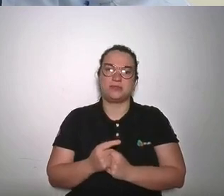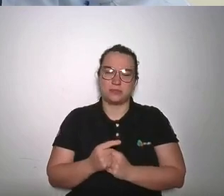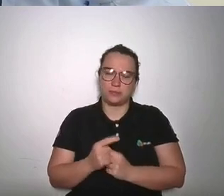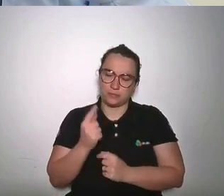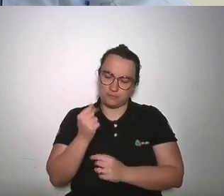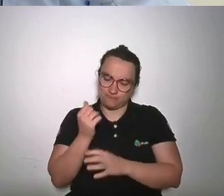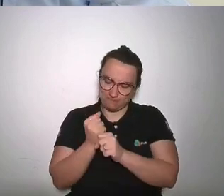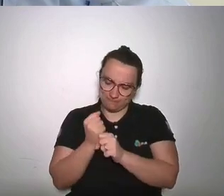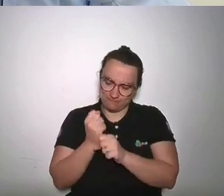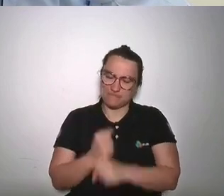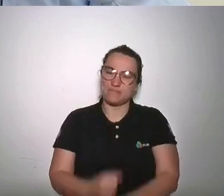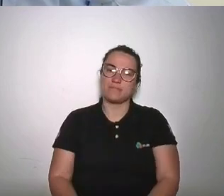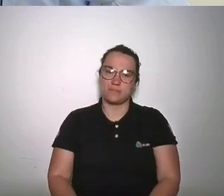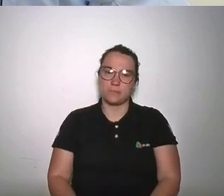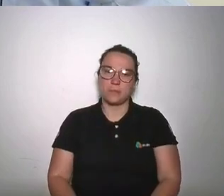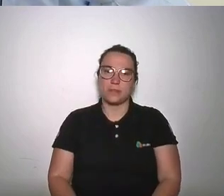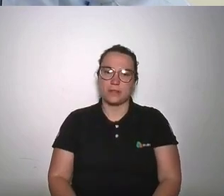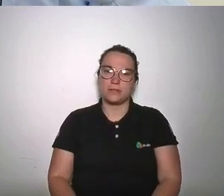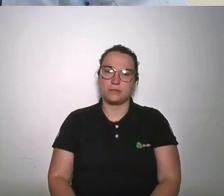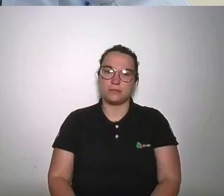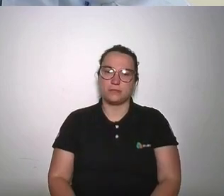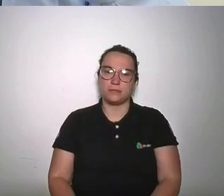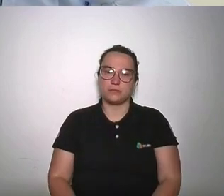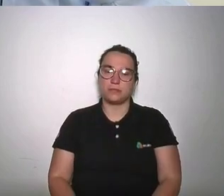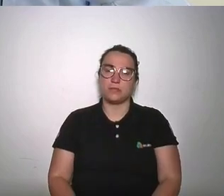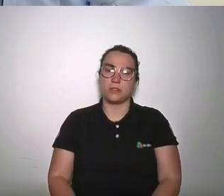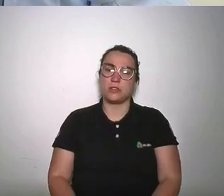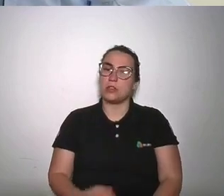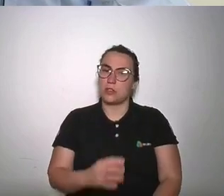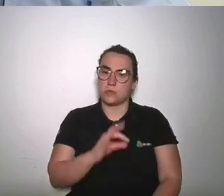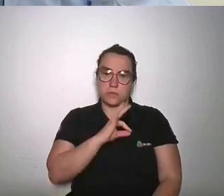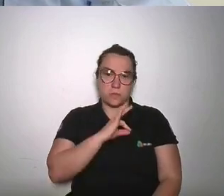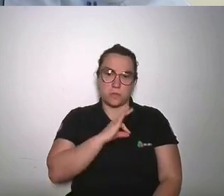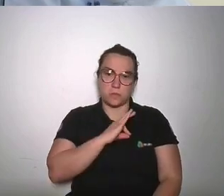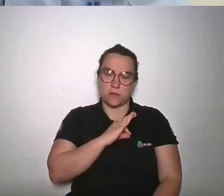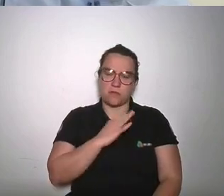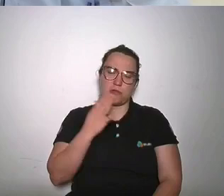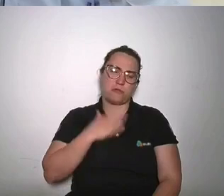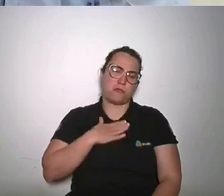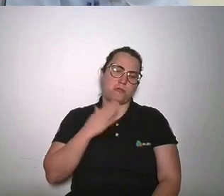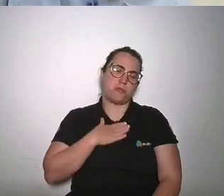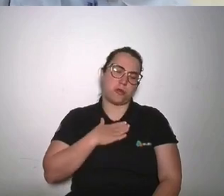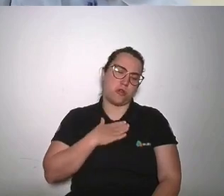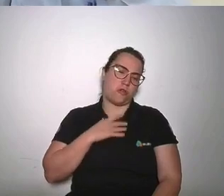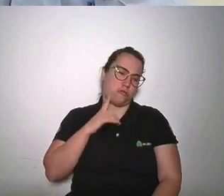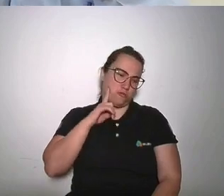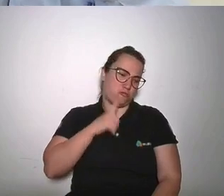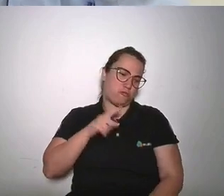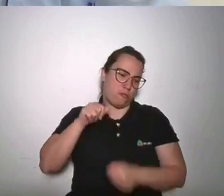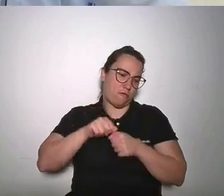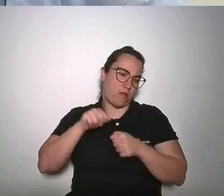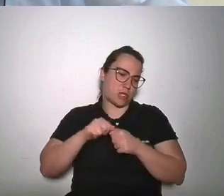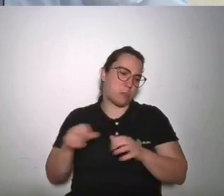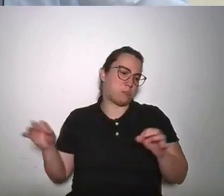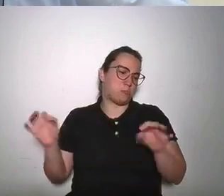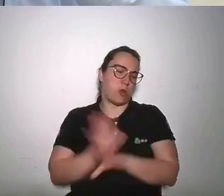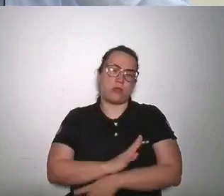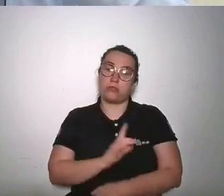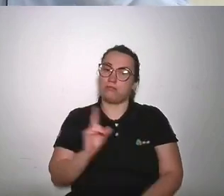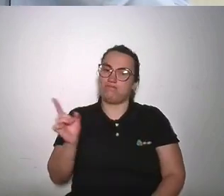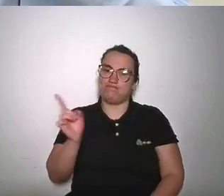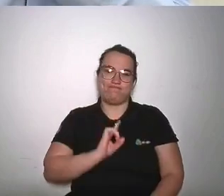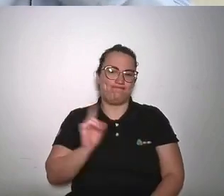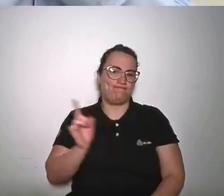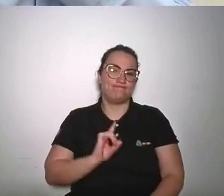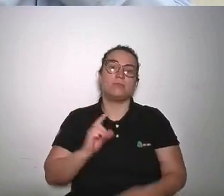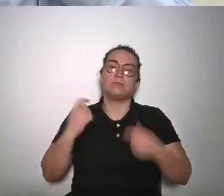orçamentárias. Que é, como eu disse, prefeito nenhum pode bater no peito e dizer eu vou fazer isso aqui e acabou, e não.